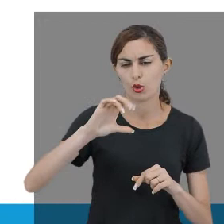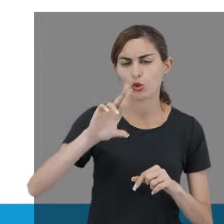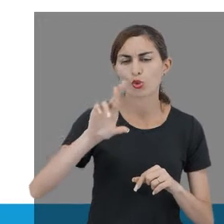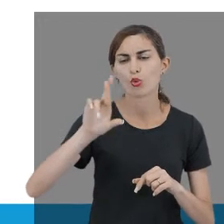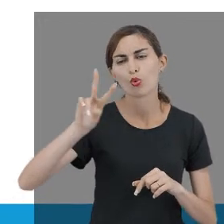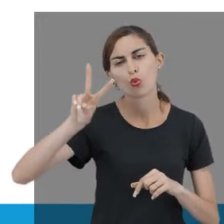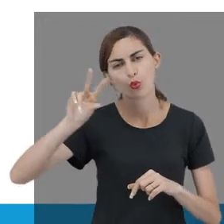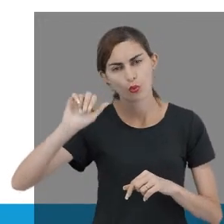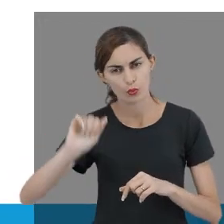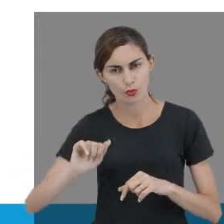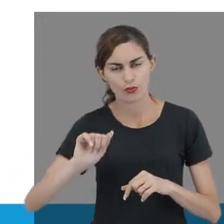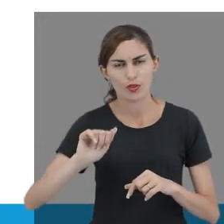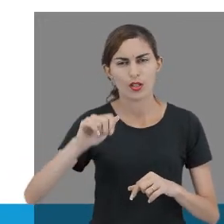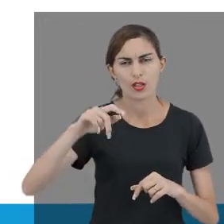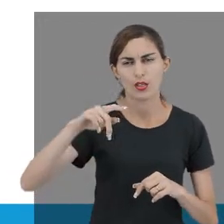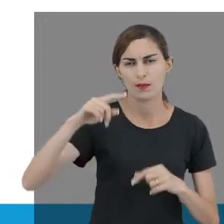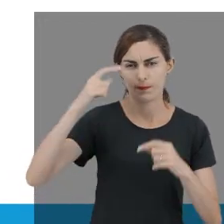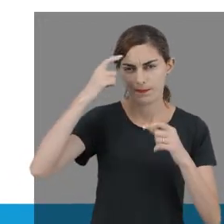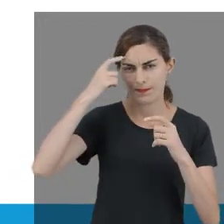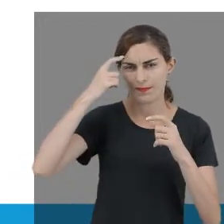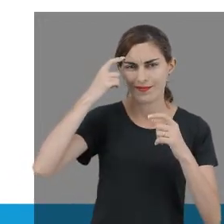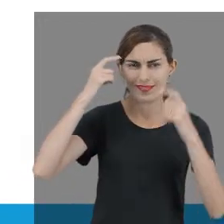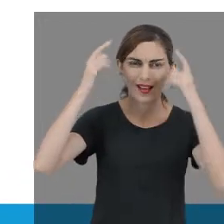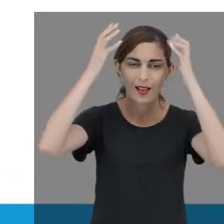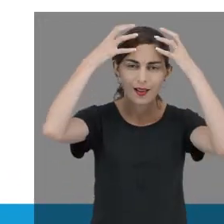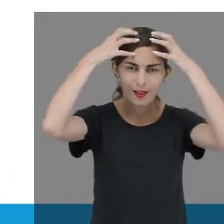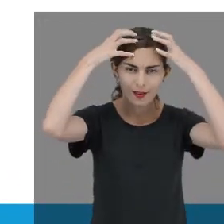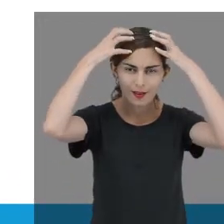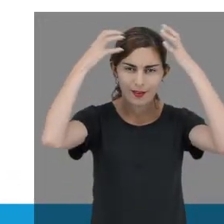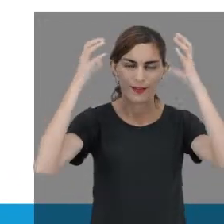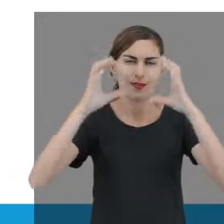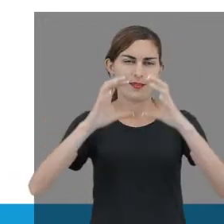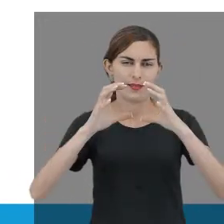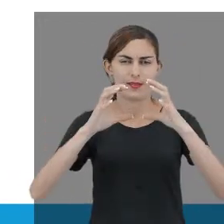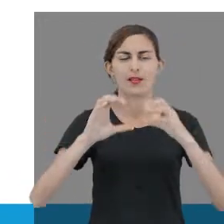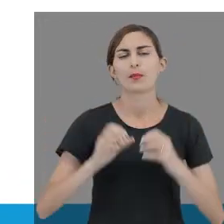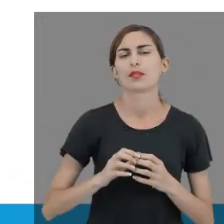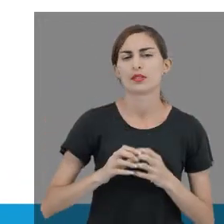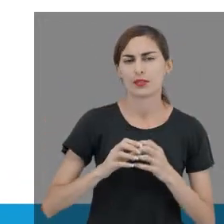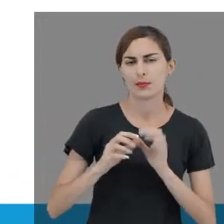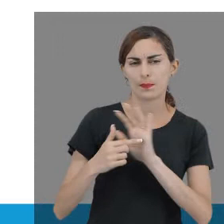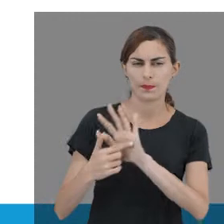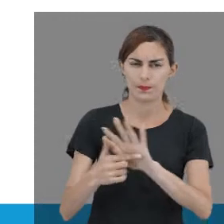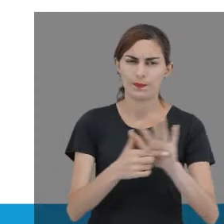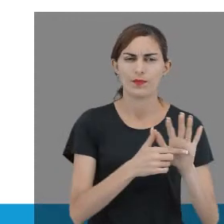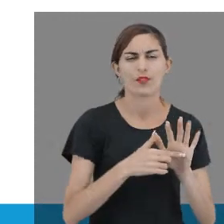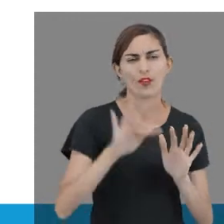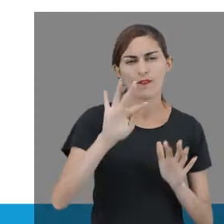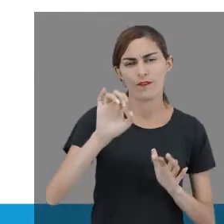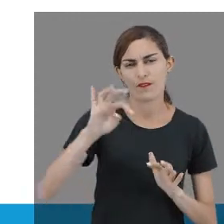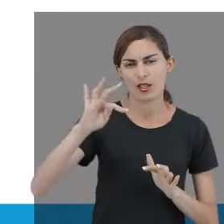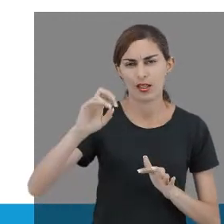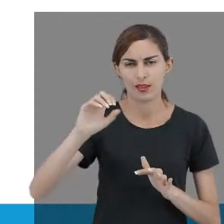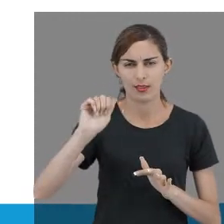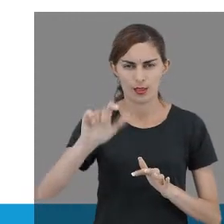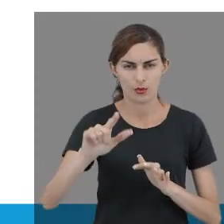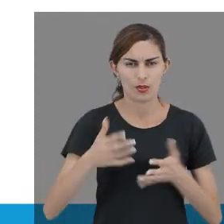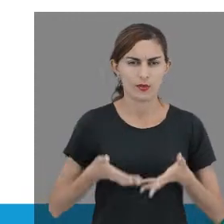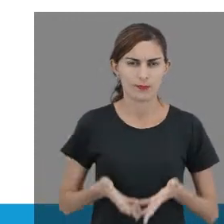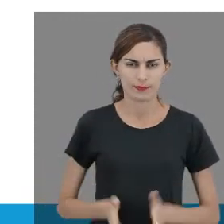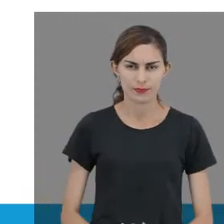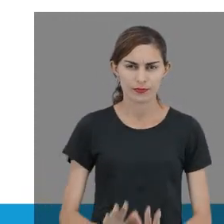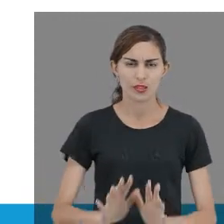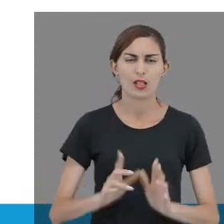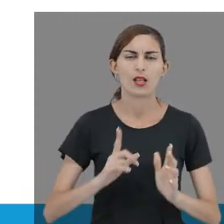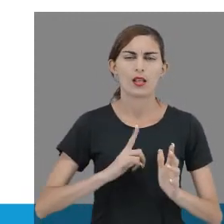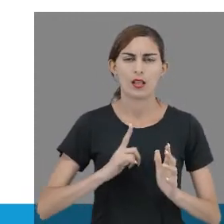curva do parâmetro Interbru. Ele é feito a partir do Estudo Internacional de Crescimento Fetal e de Recém-Nascido,